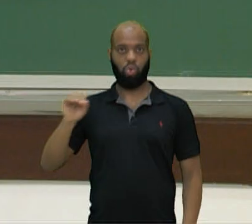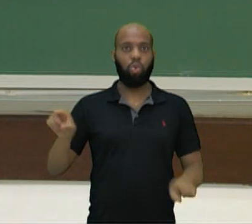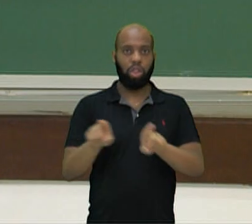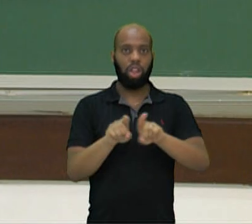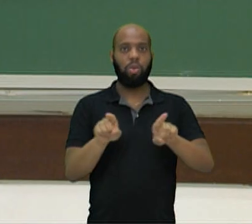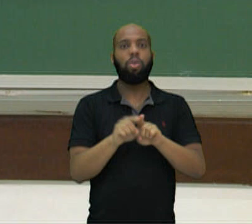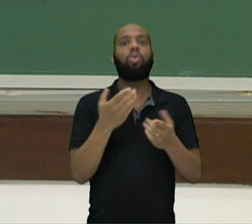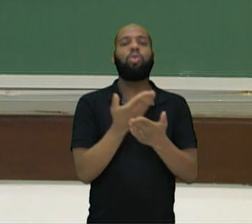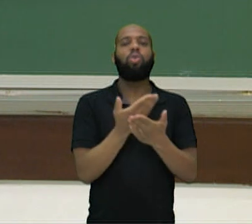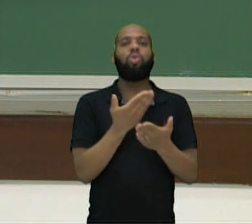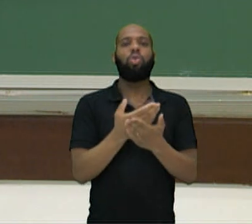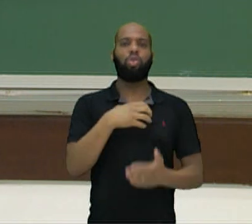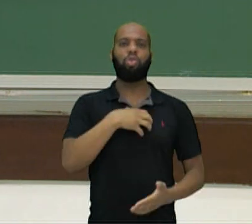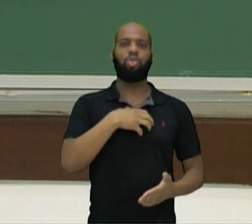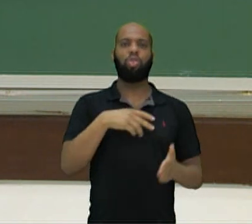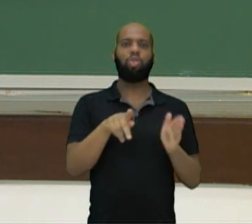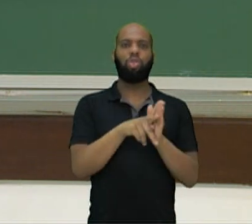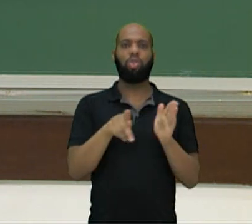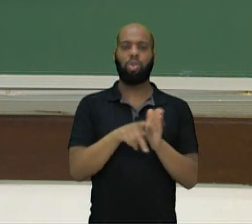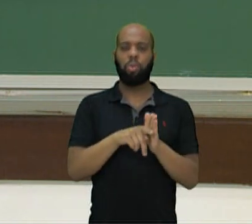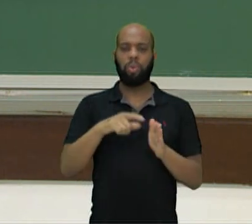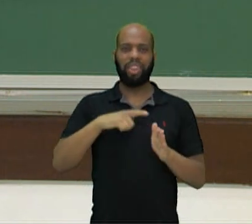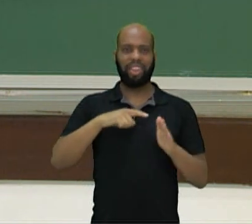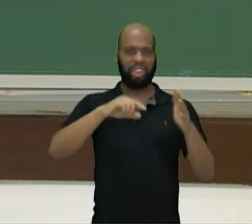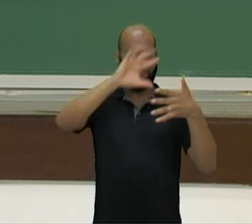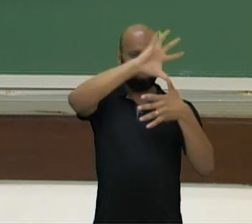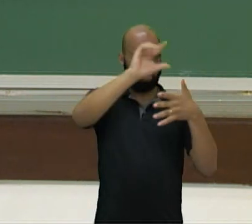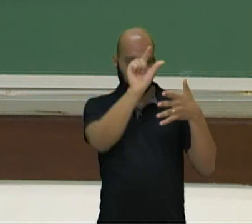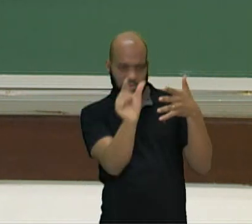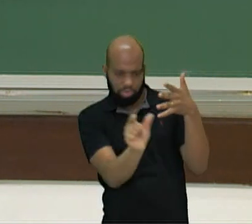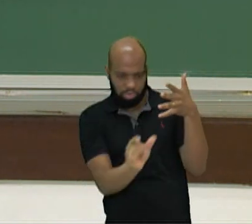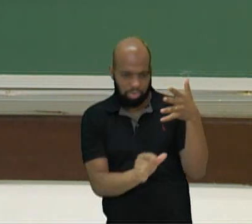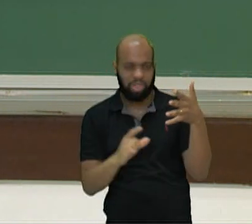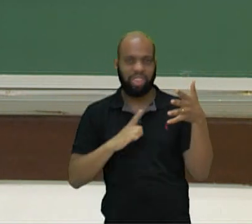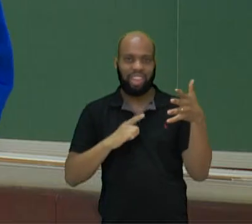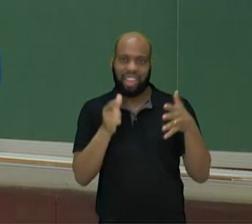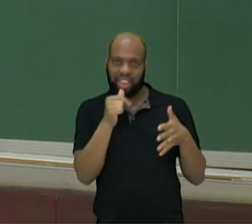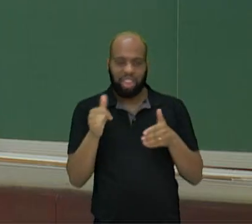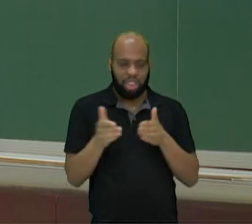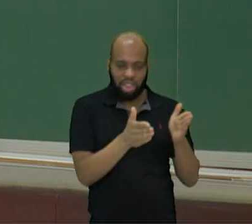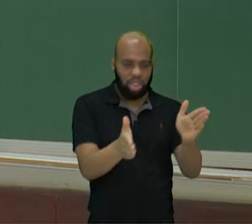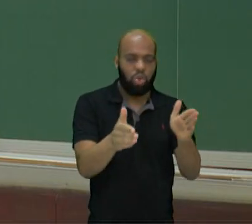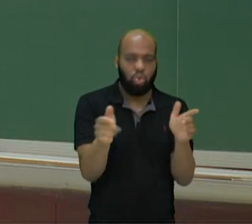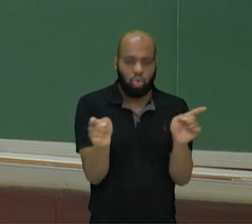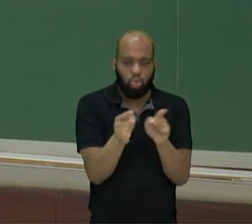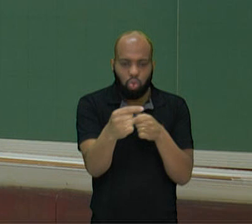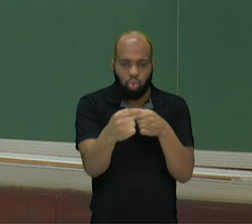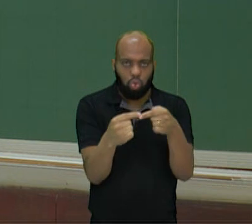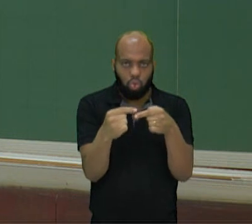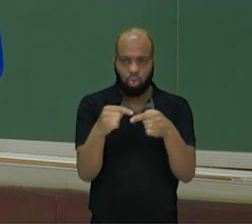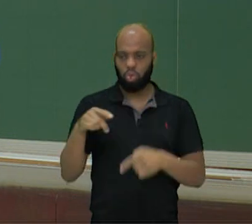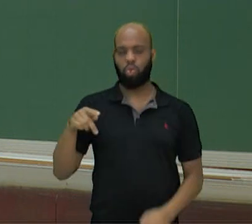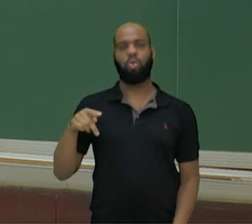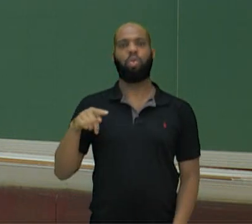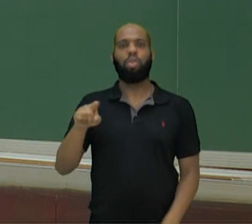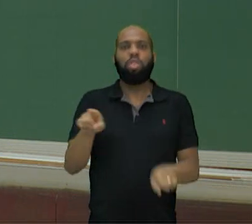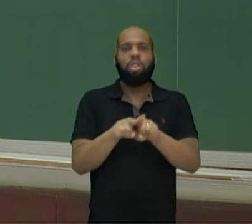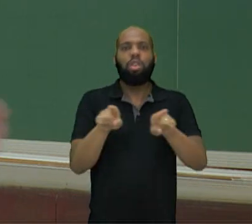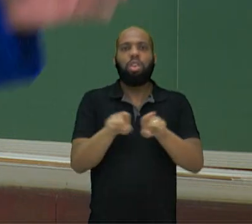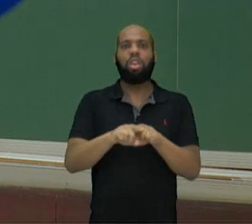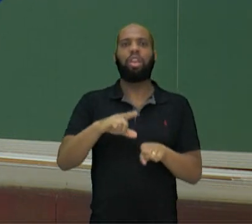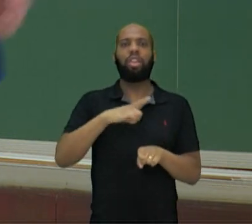as vertentes do Pacífico, onde os rios são um pouquinho mais curtos. E o principal divisor de água deles, onde começam as nascentes dos